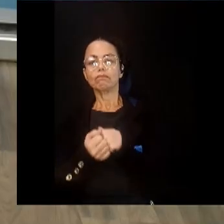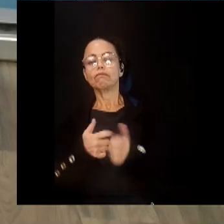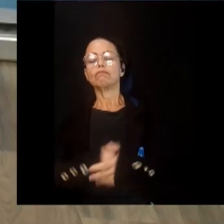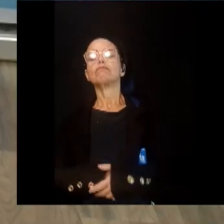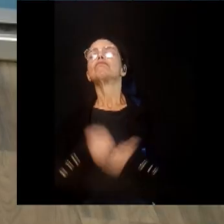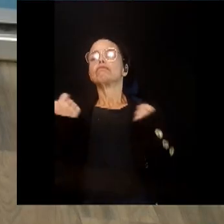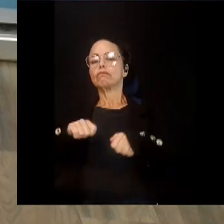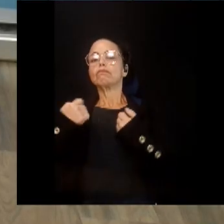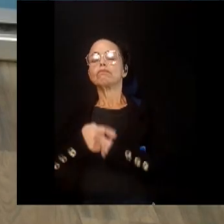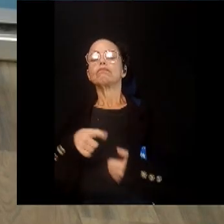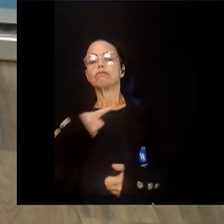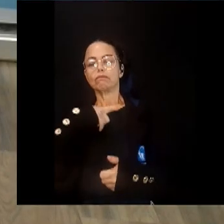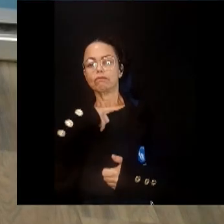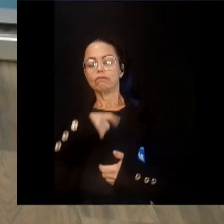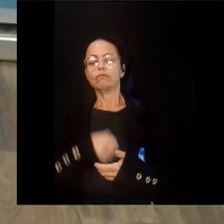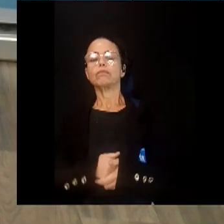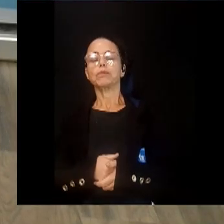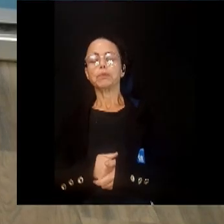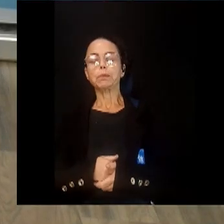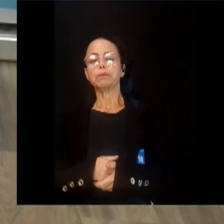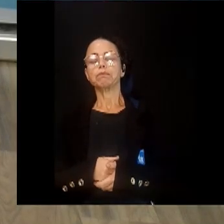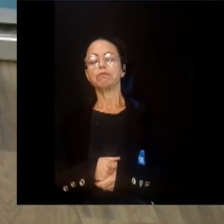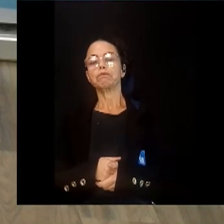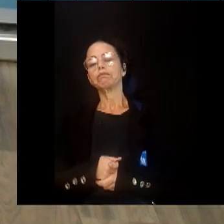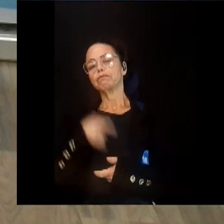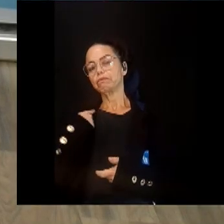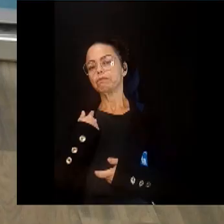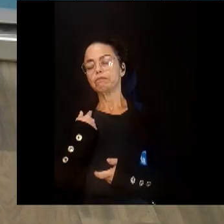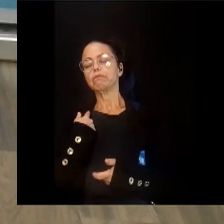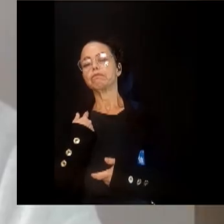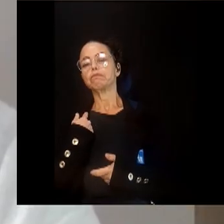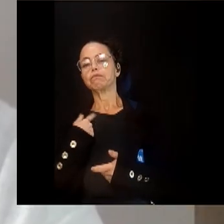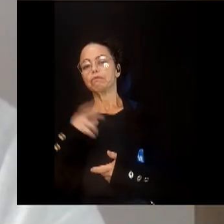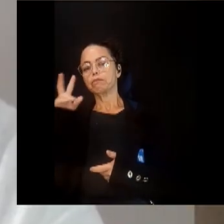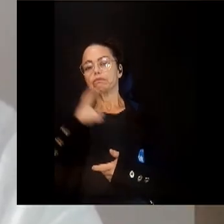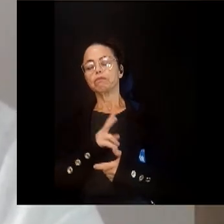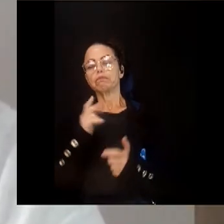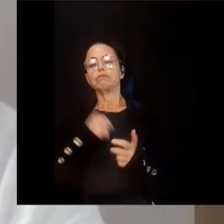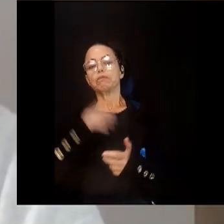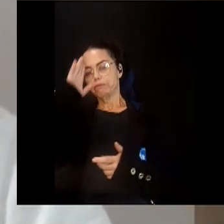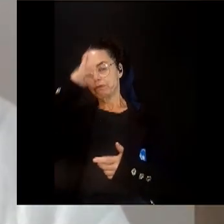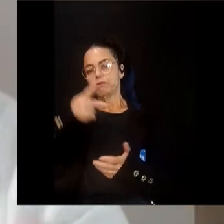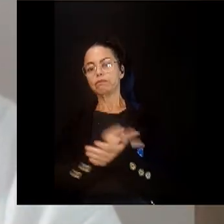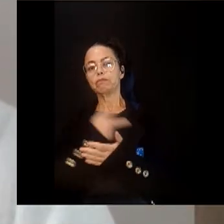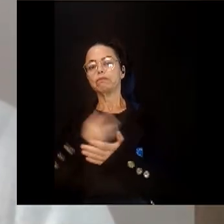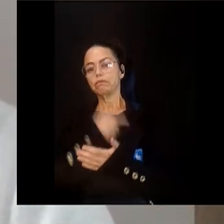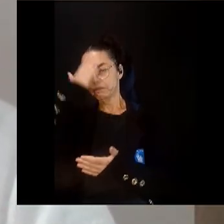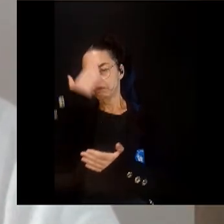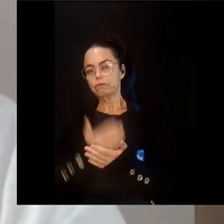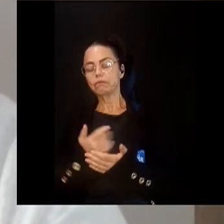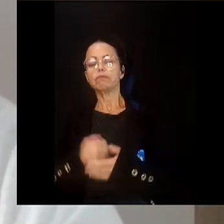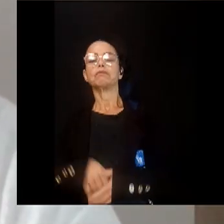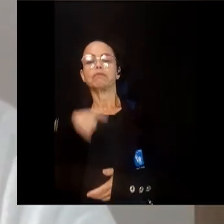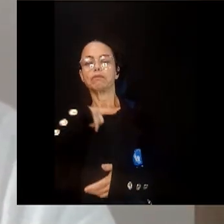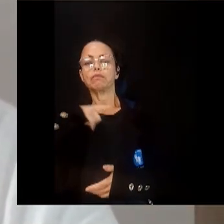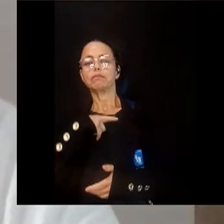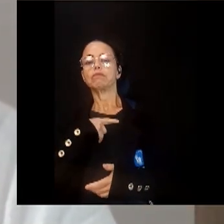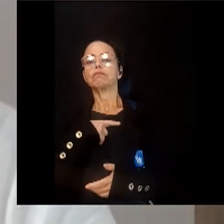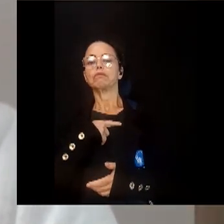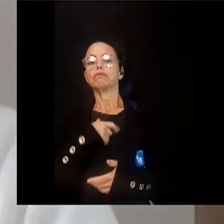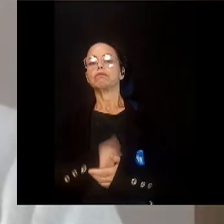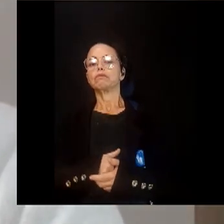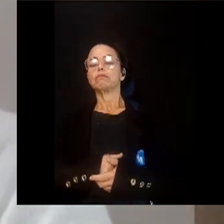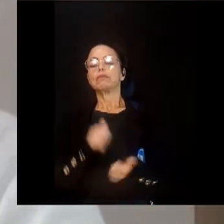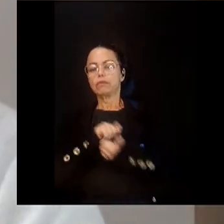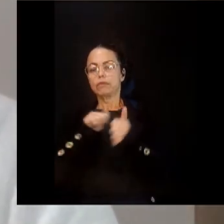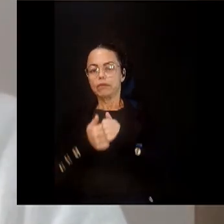passar? Olha, olhando até pelo histórico, o principal erro é acreditar que, de repente, vai ter mais tempo para fazer essa adequação, né?